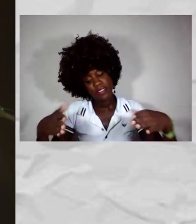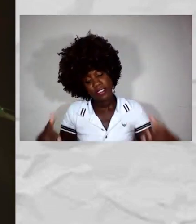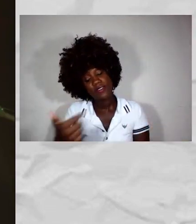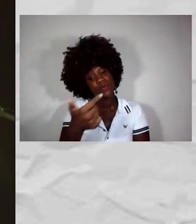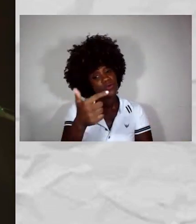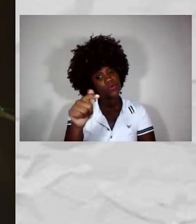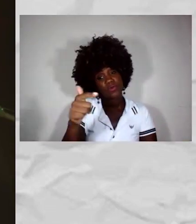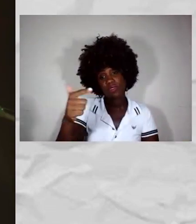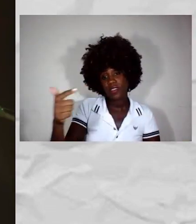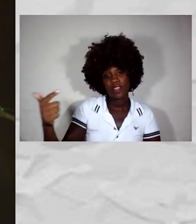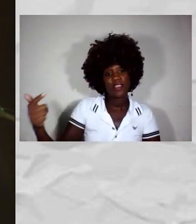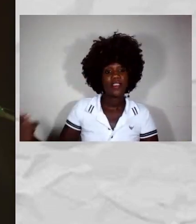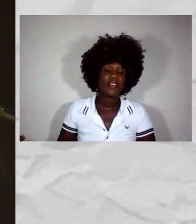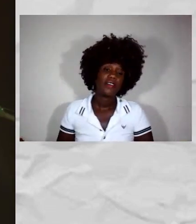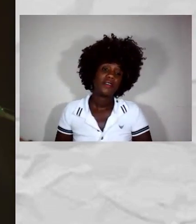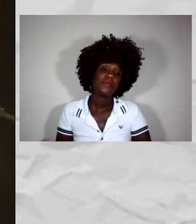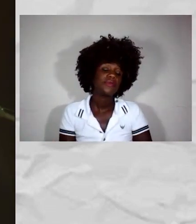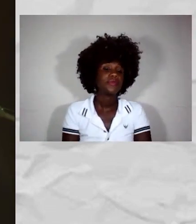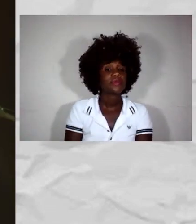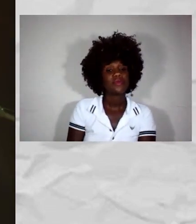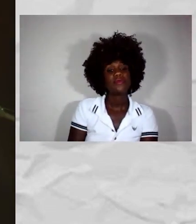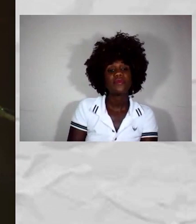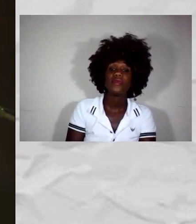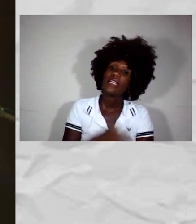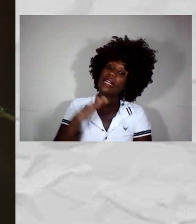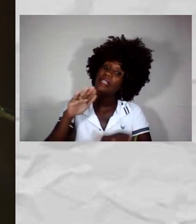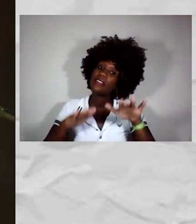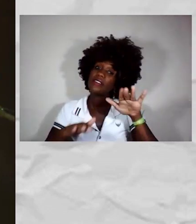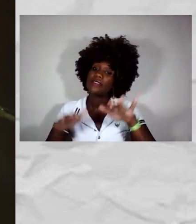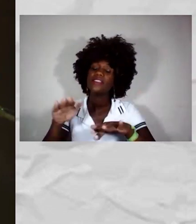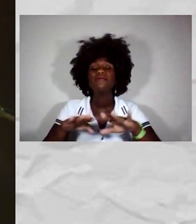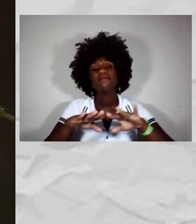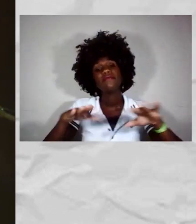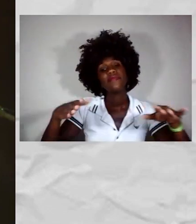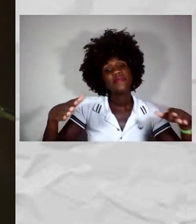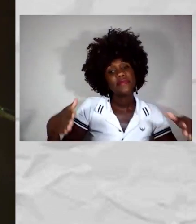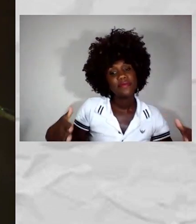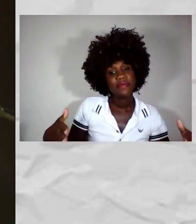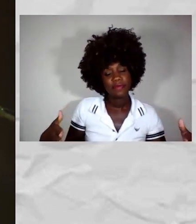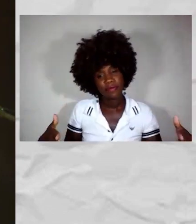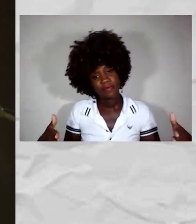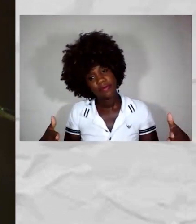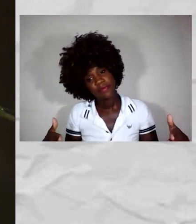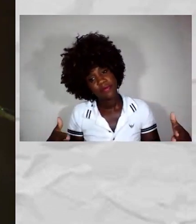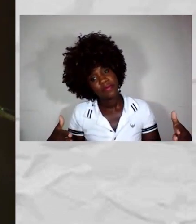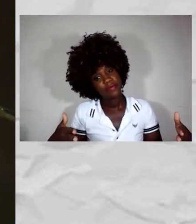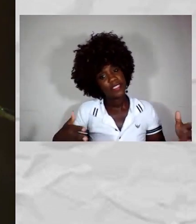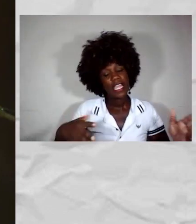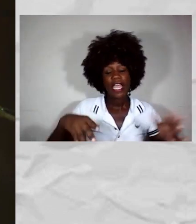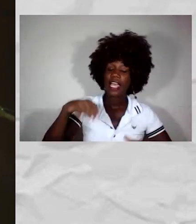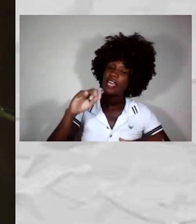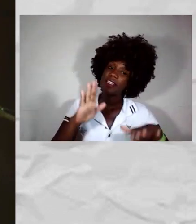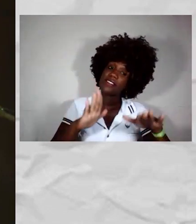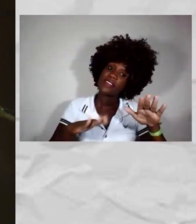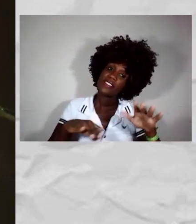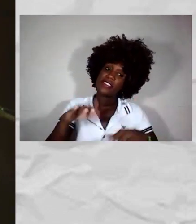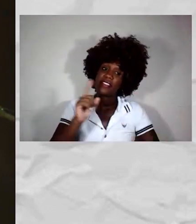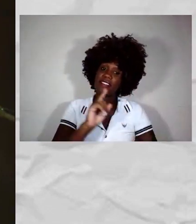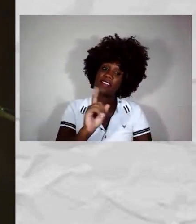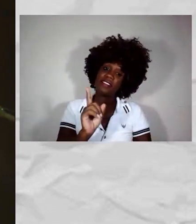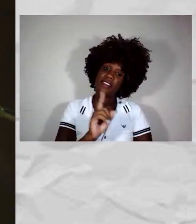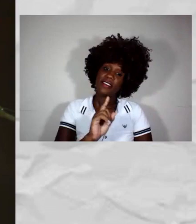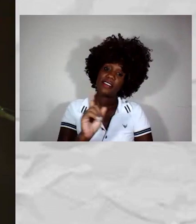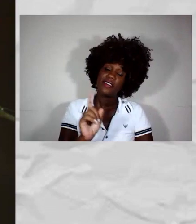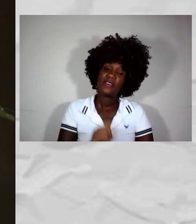vezes não, não, não. Às vezes se bota à mesa, às vezes